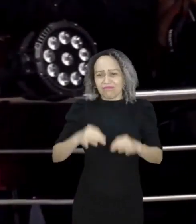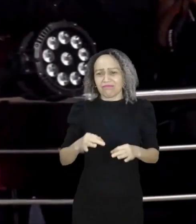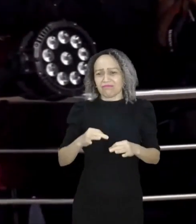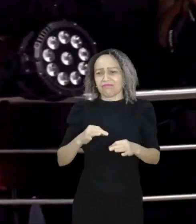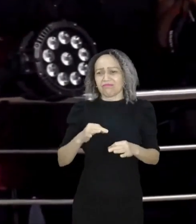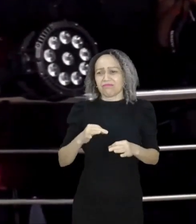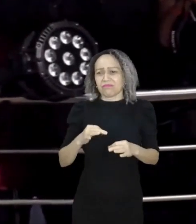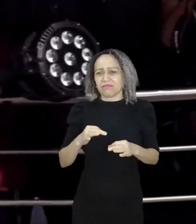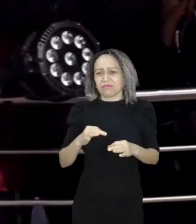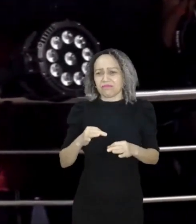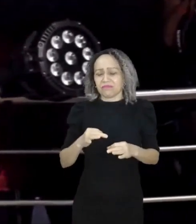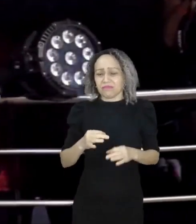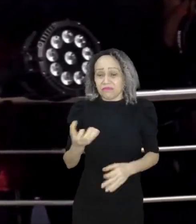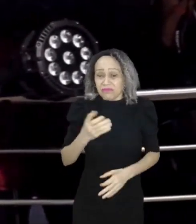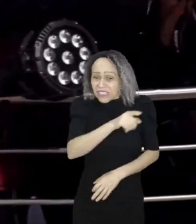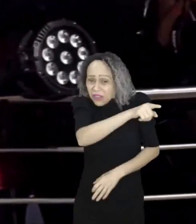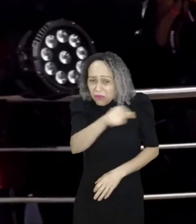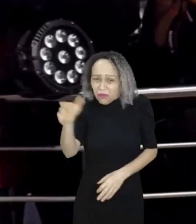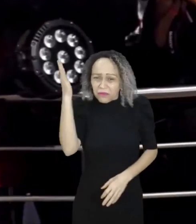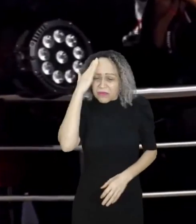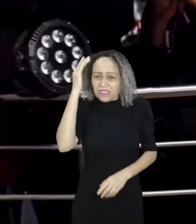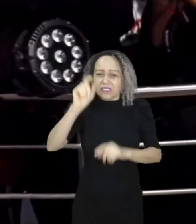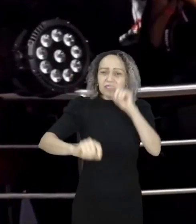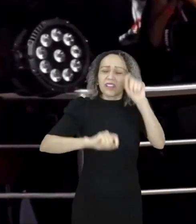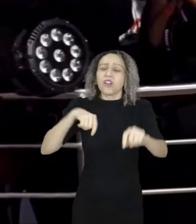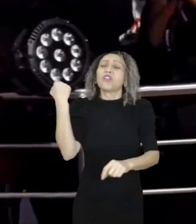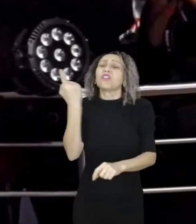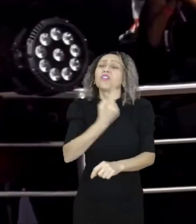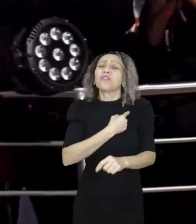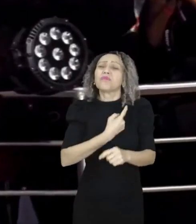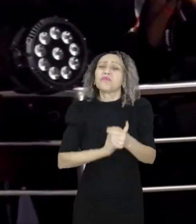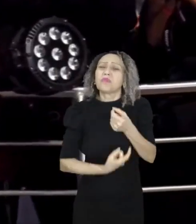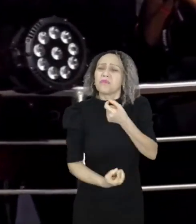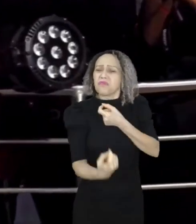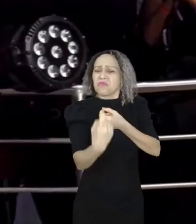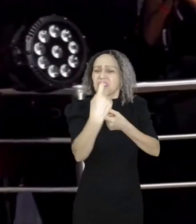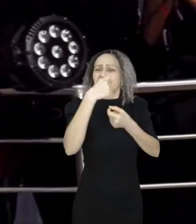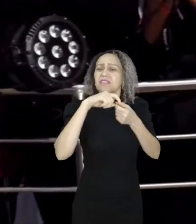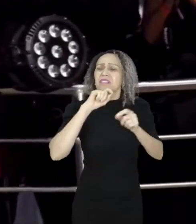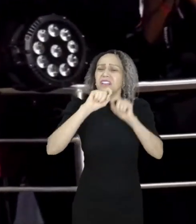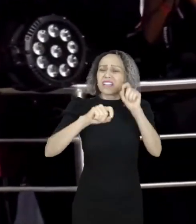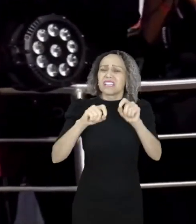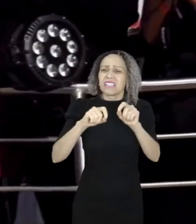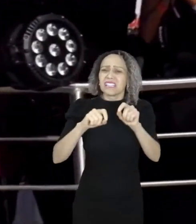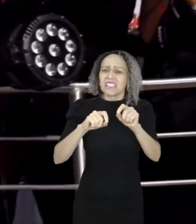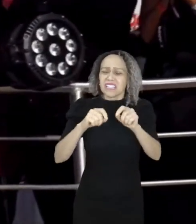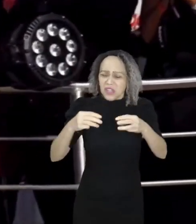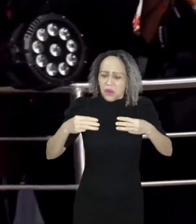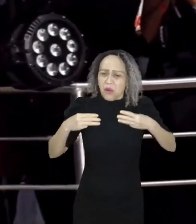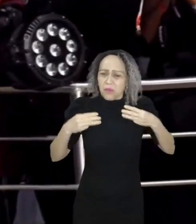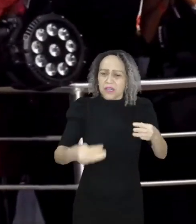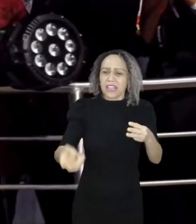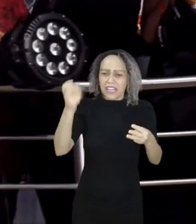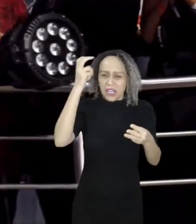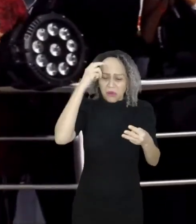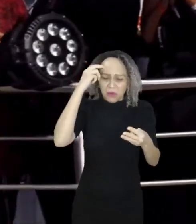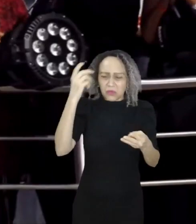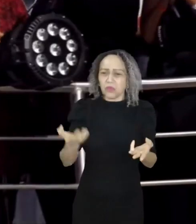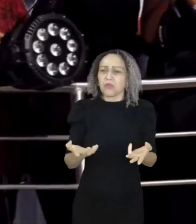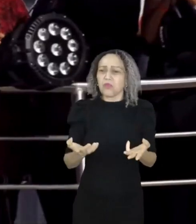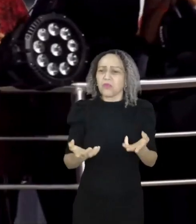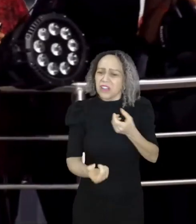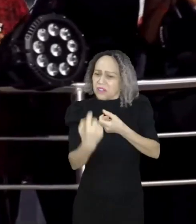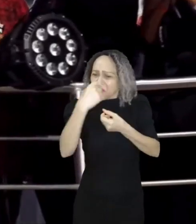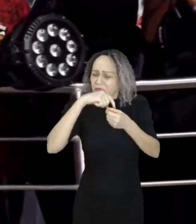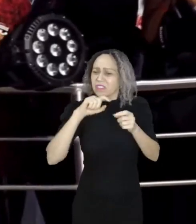Eu quero que vocês saibam que nós vamos recuperar o Ministério da Cultura e vamos